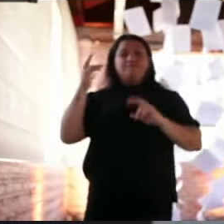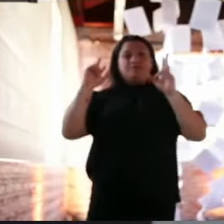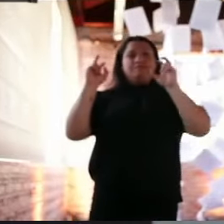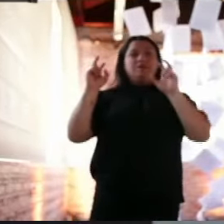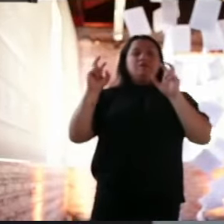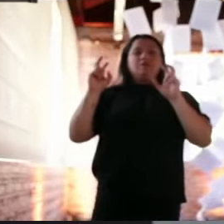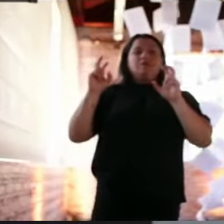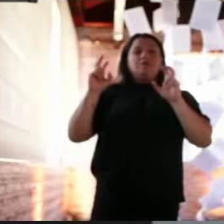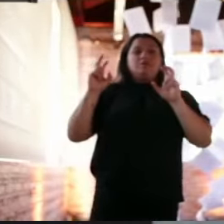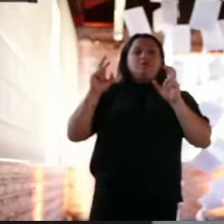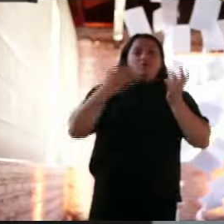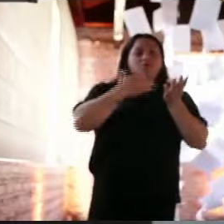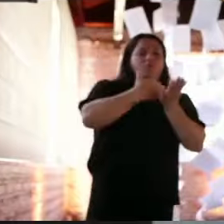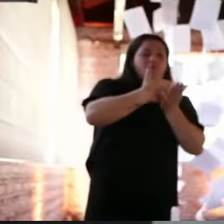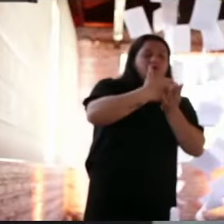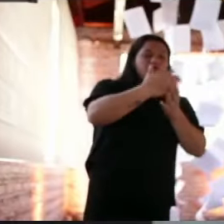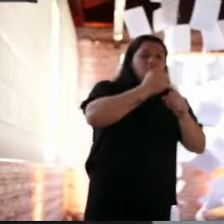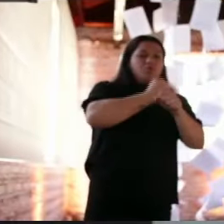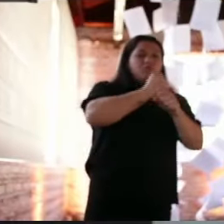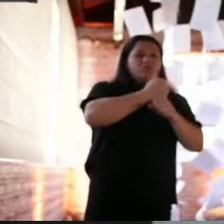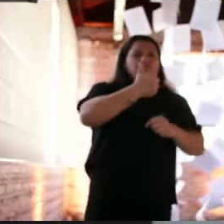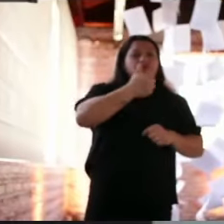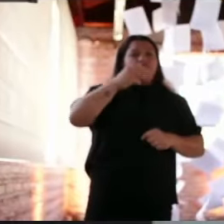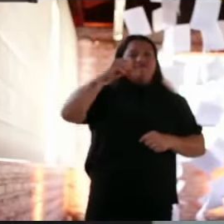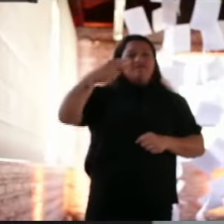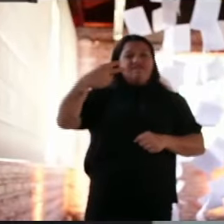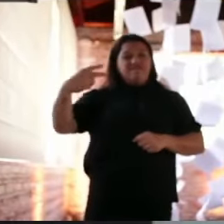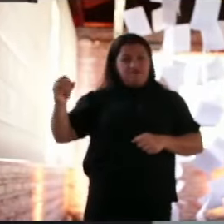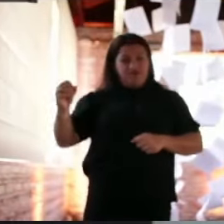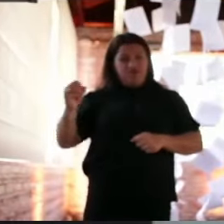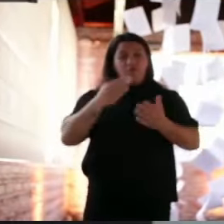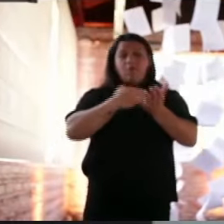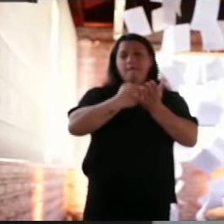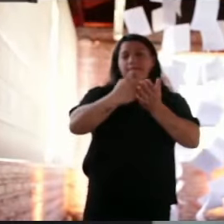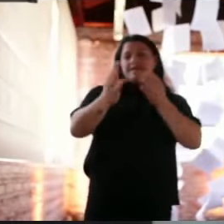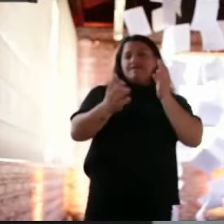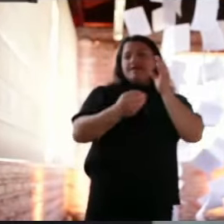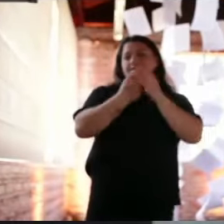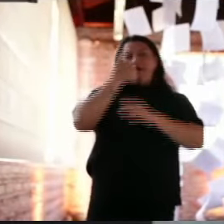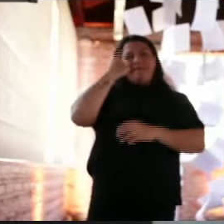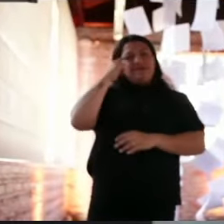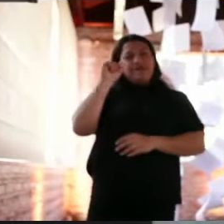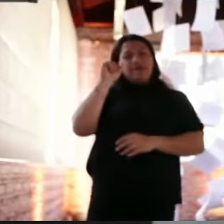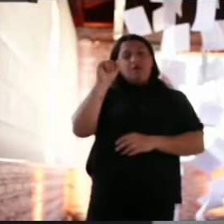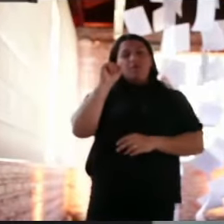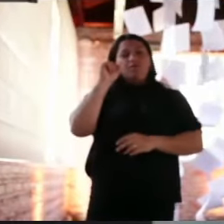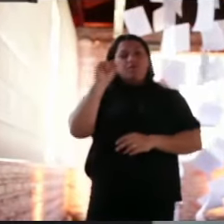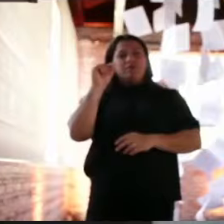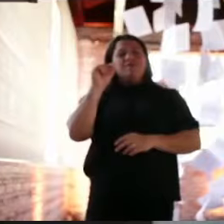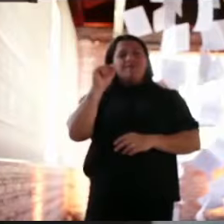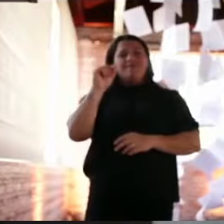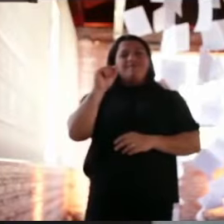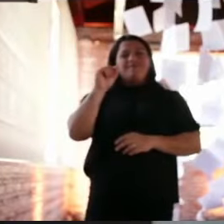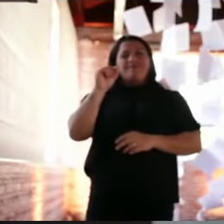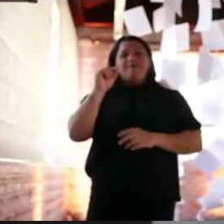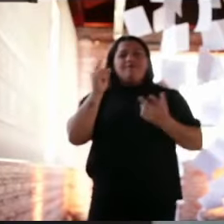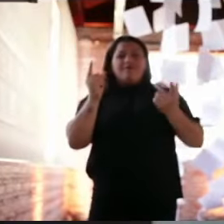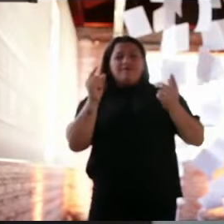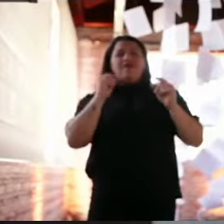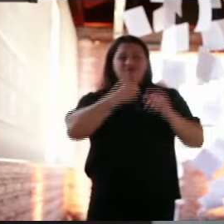a partir dos anos 1920 começa a construir uma ideia que é o seguinte que é um paradoxo engraçado mas